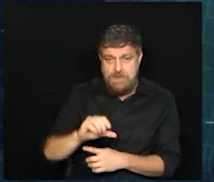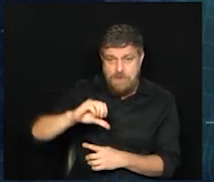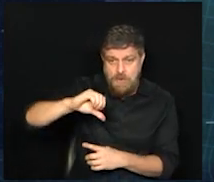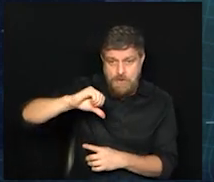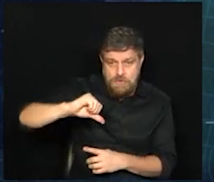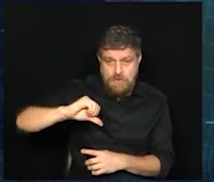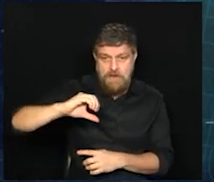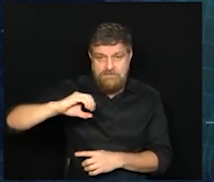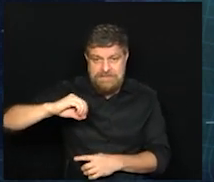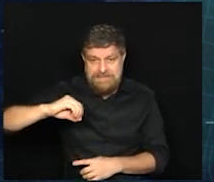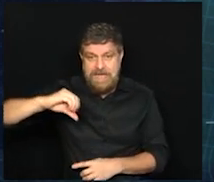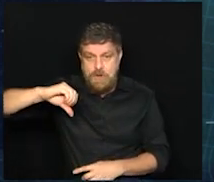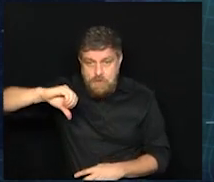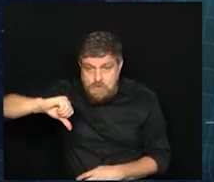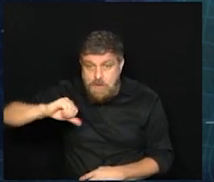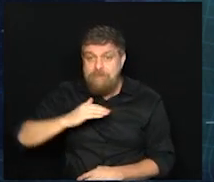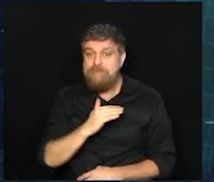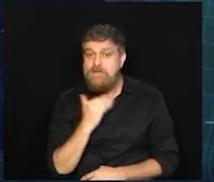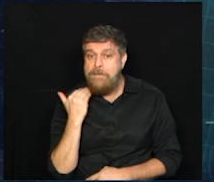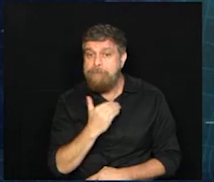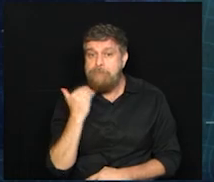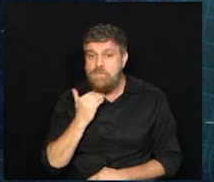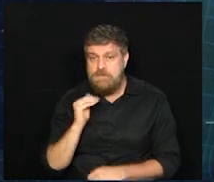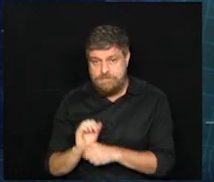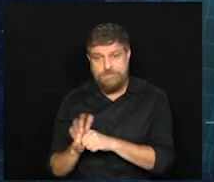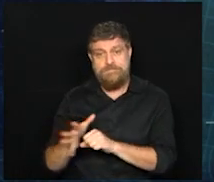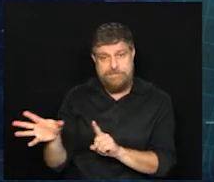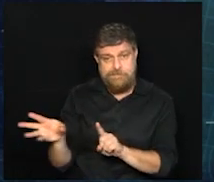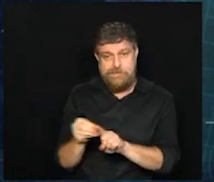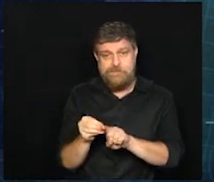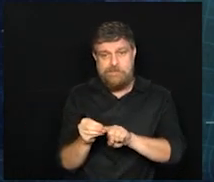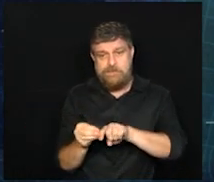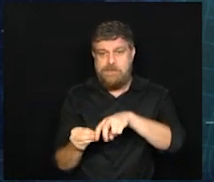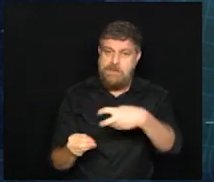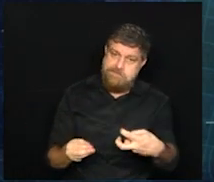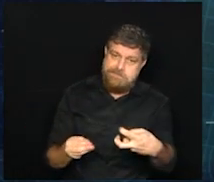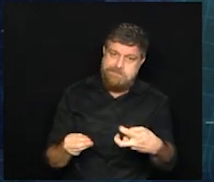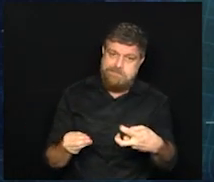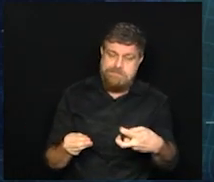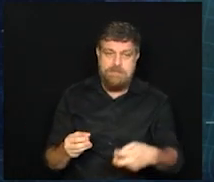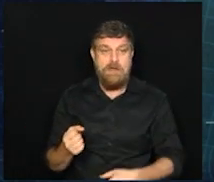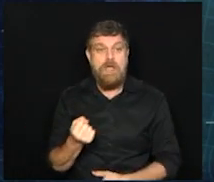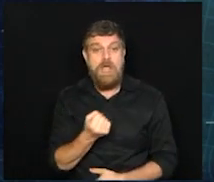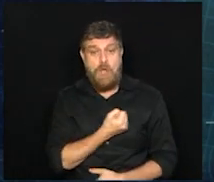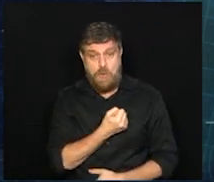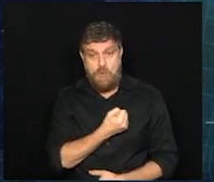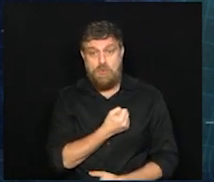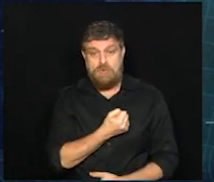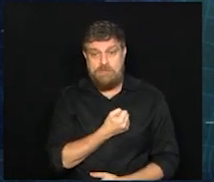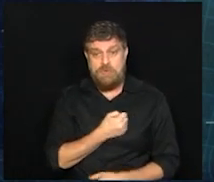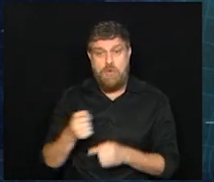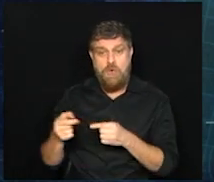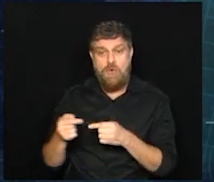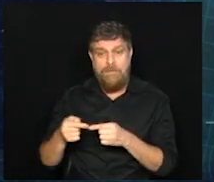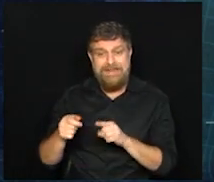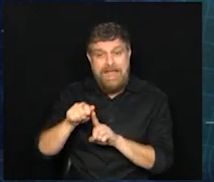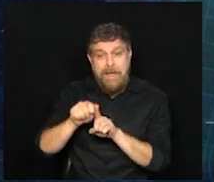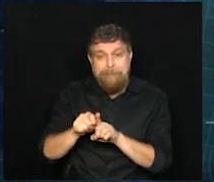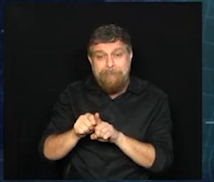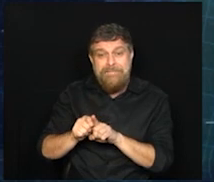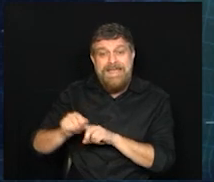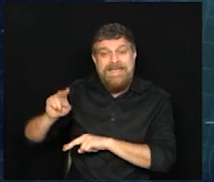mortes confirmadas pela doença. Lembrando que alguns números são confirmações ainda do mês de